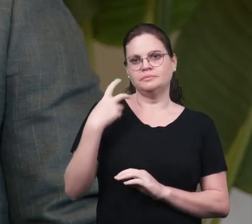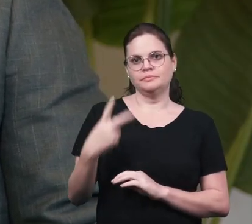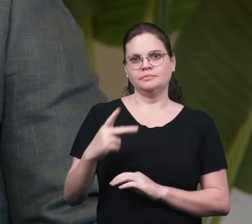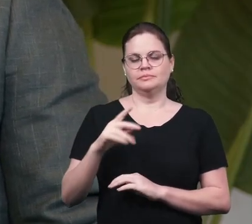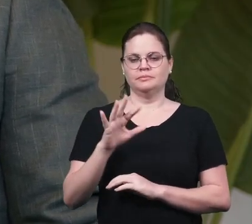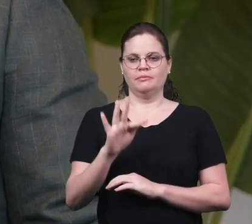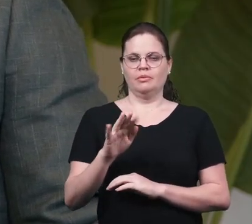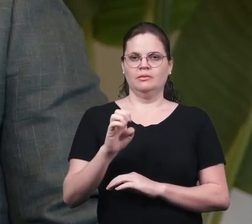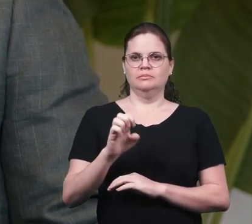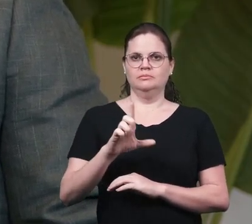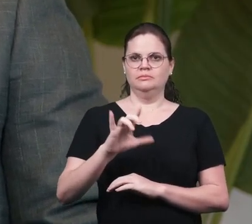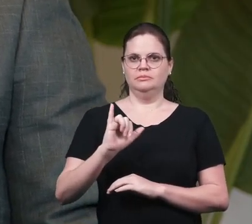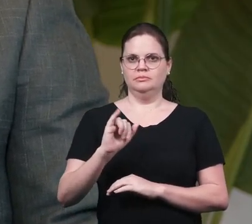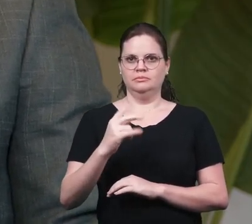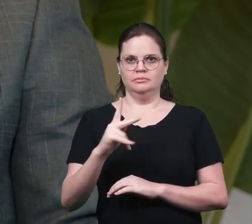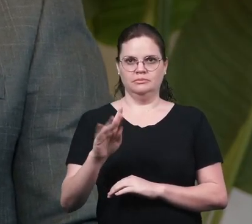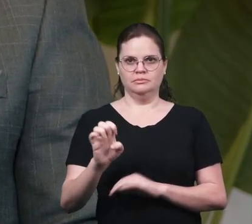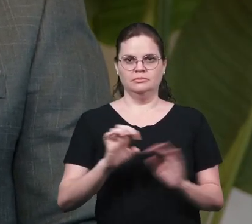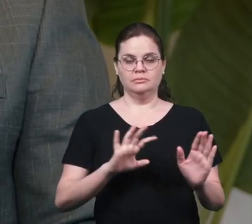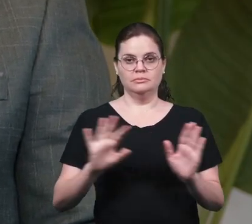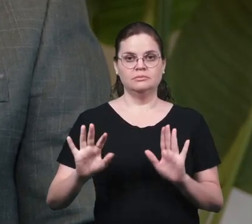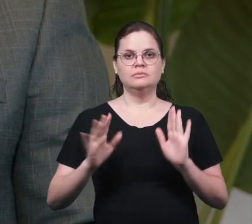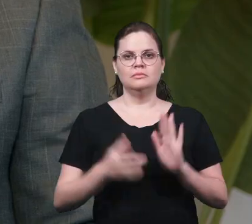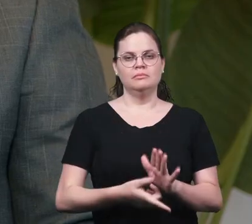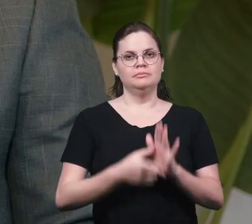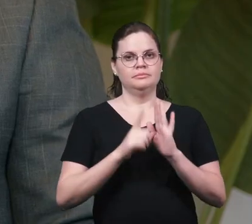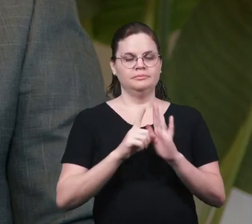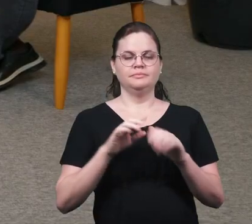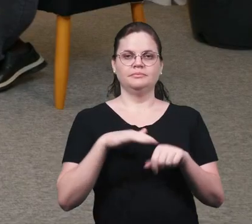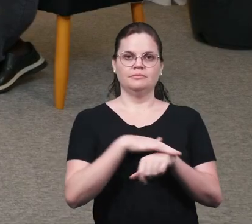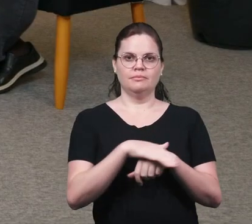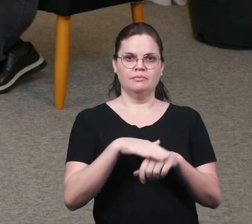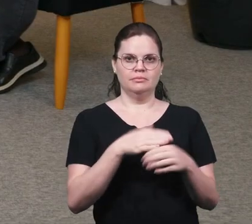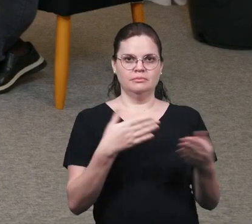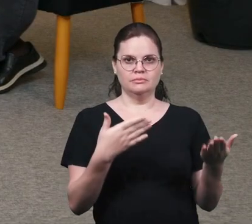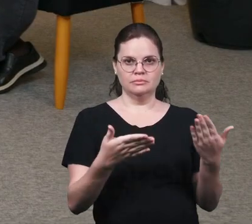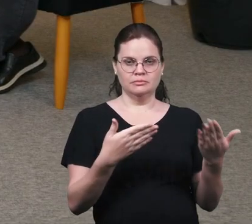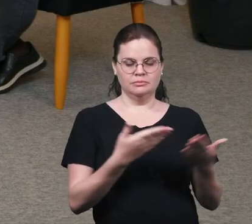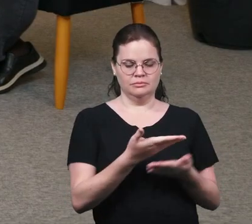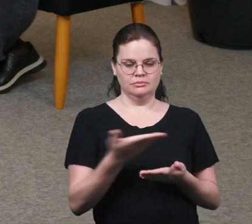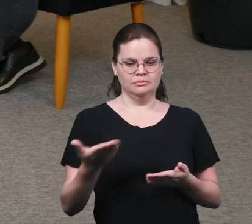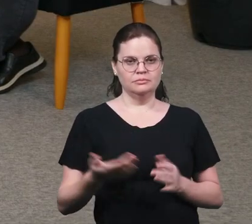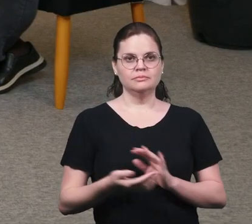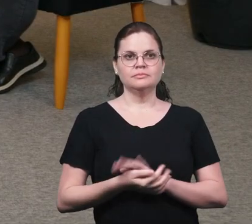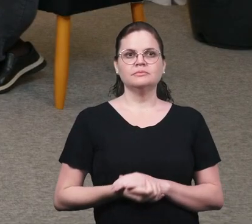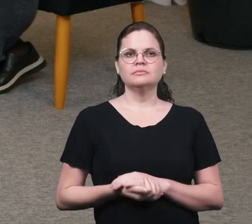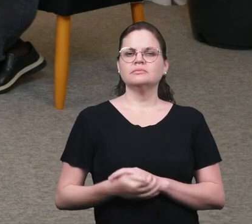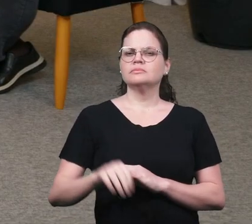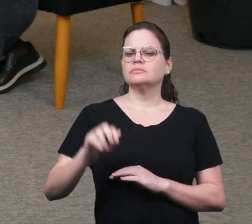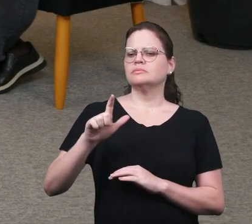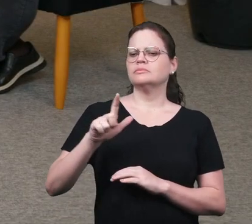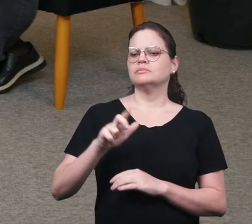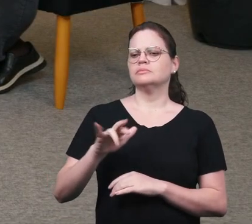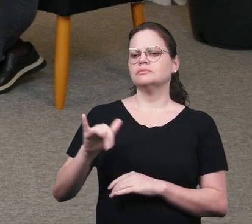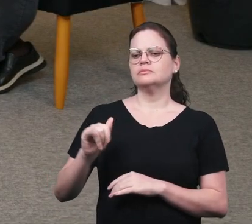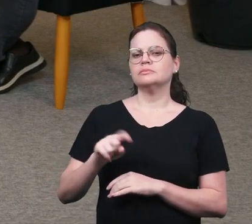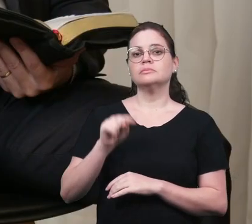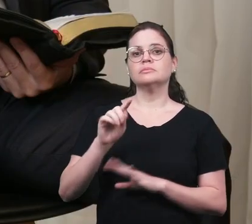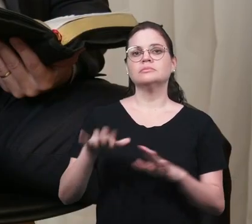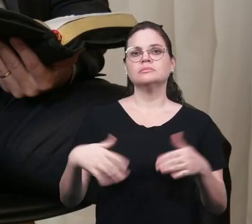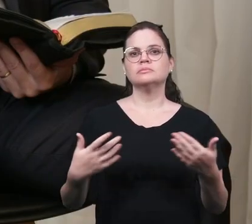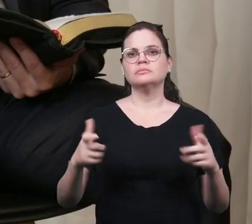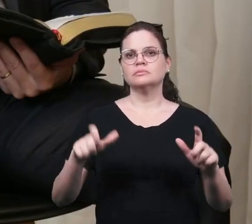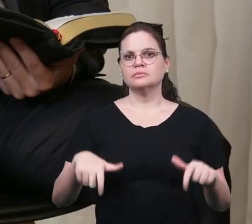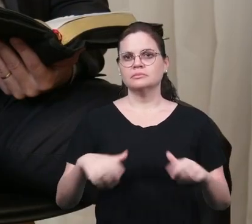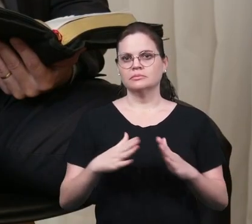Mas antes, falando aqui com os nossos queridos irmãos, Lucas, você é de qual igreja? Eu sou